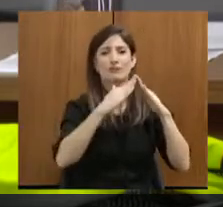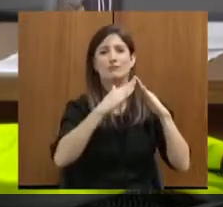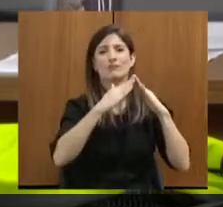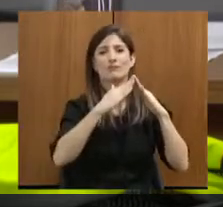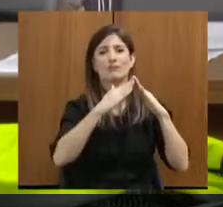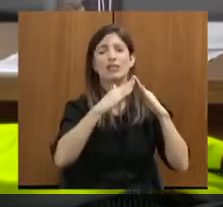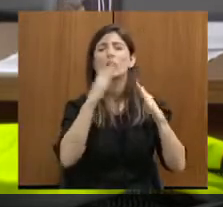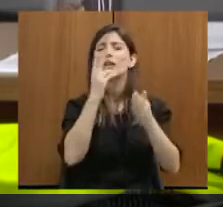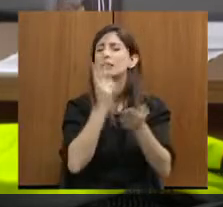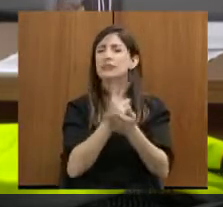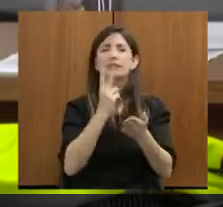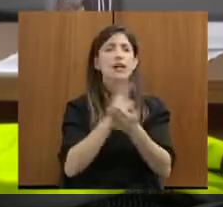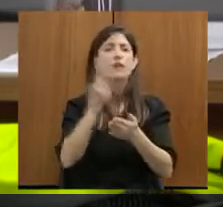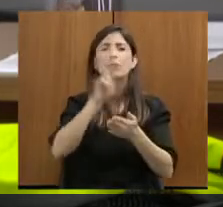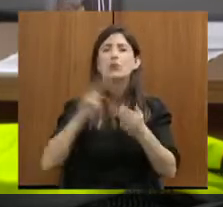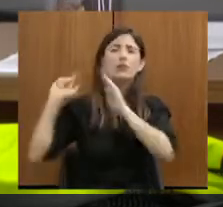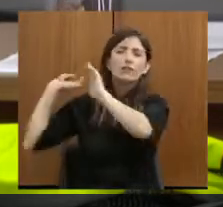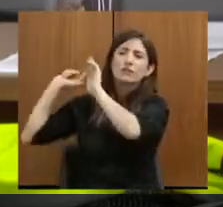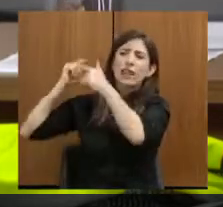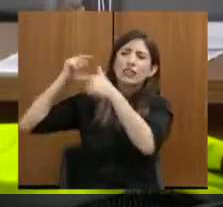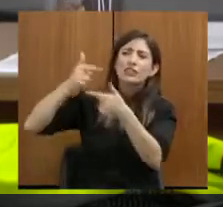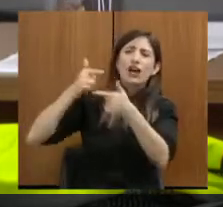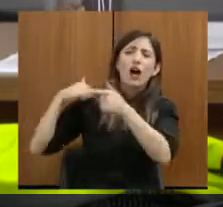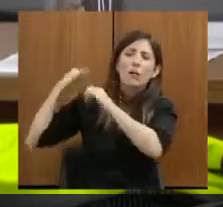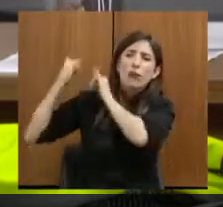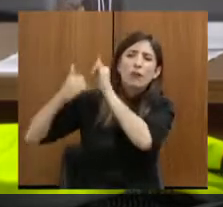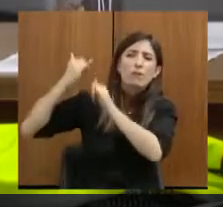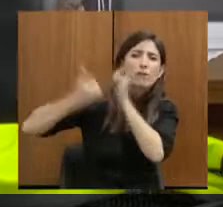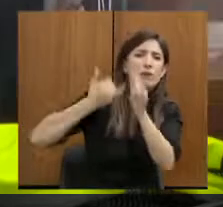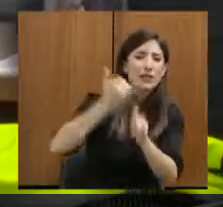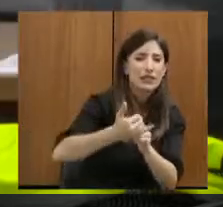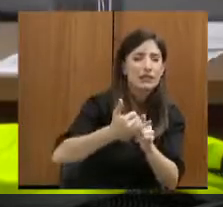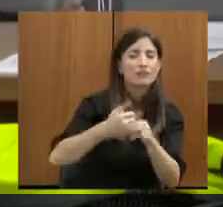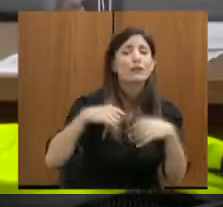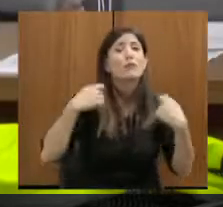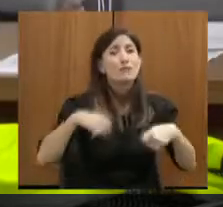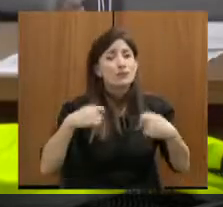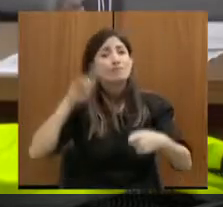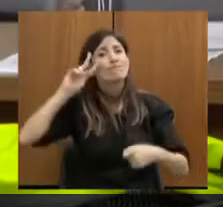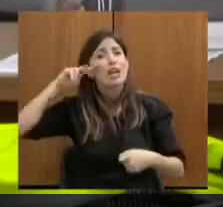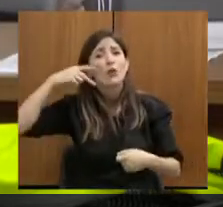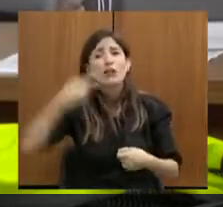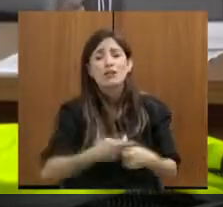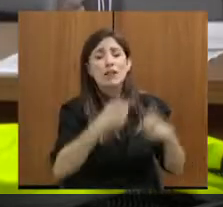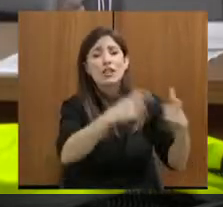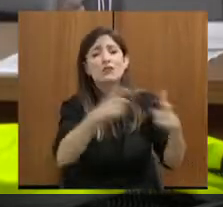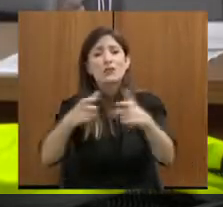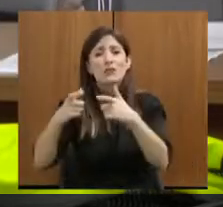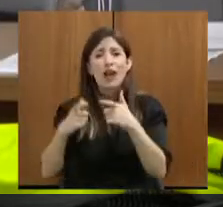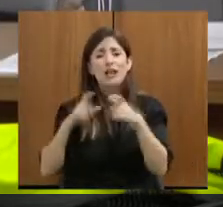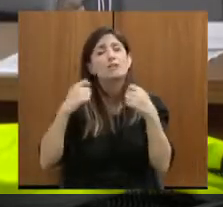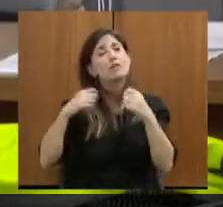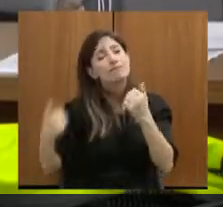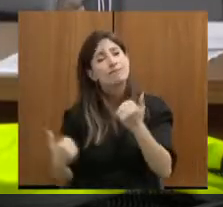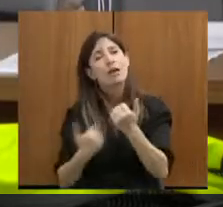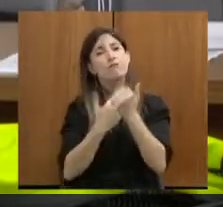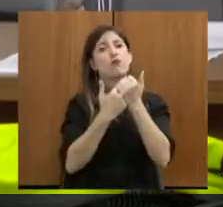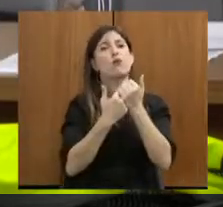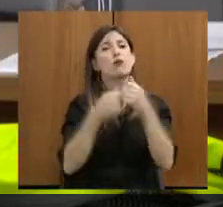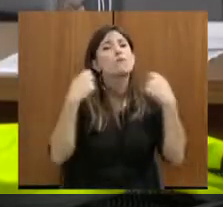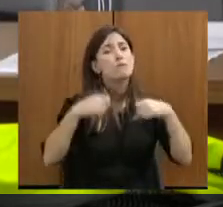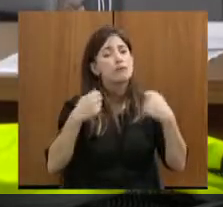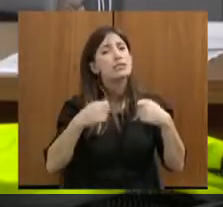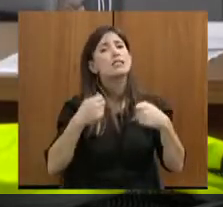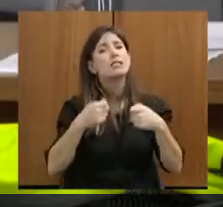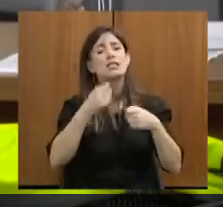trago na oralidade então nós precisamos desse reconhecimento desse apoio tá é tanto do poder